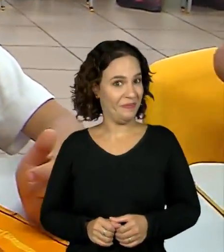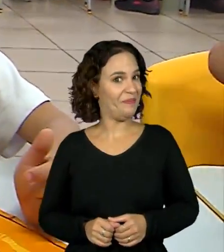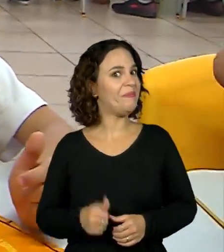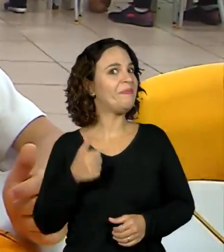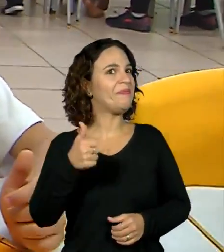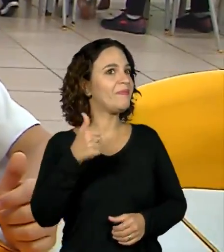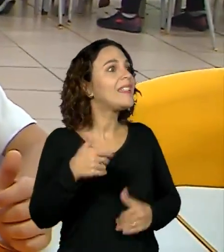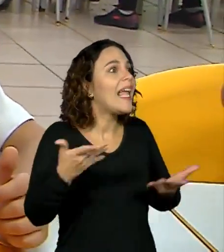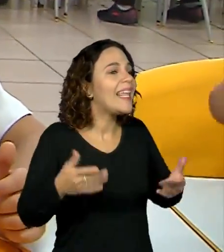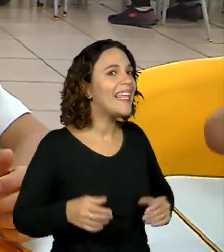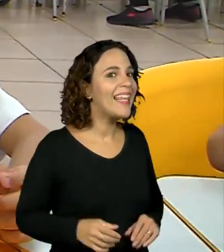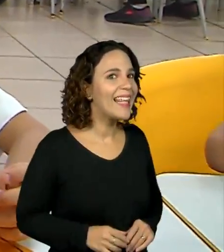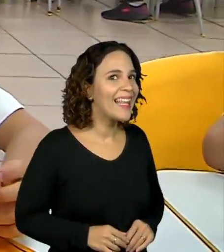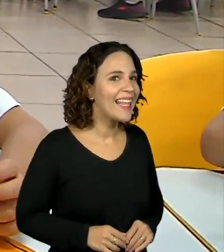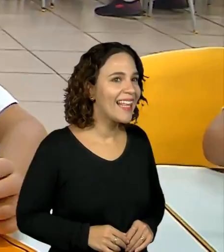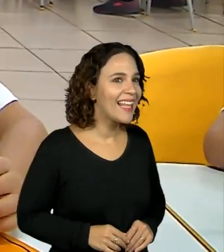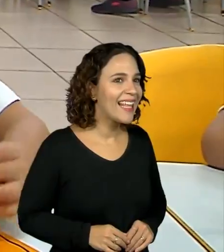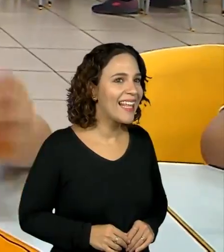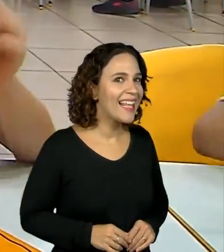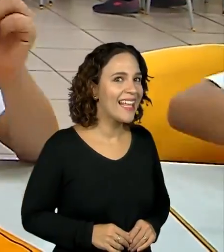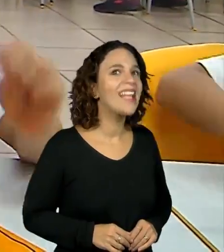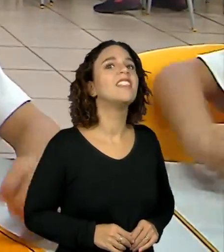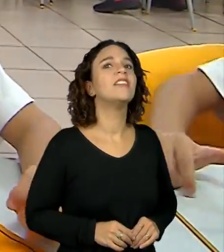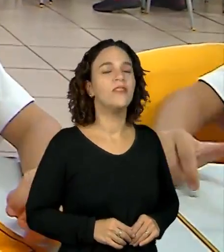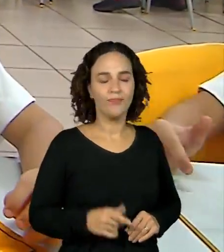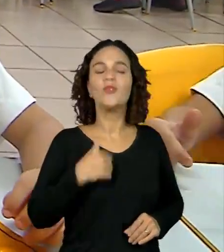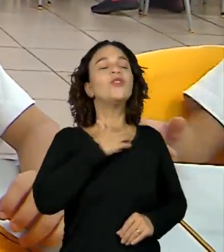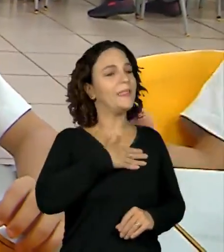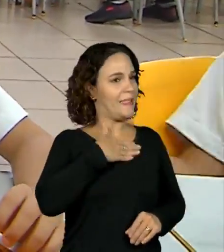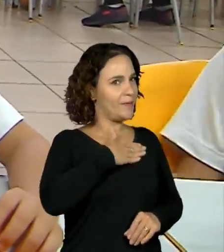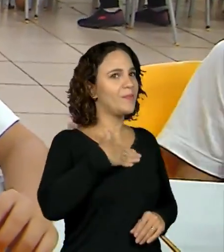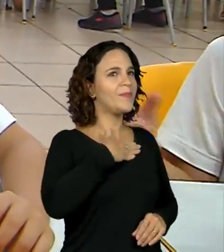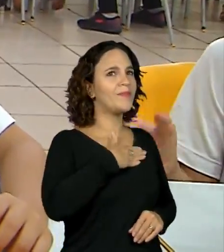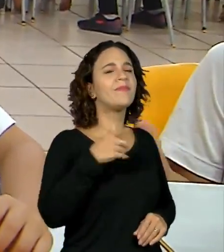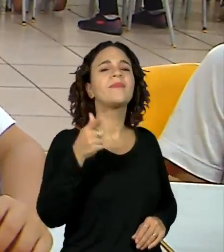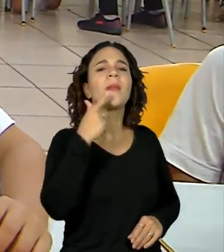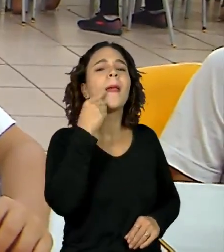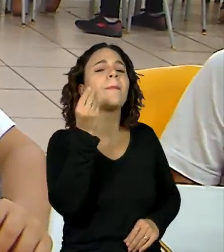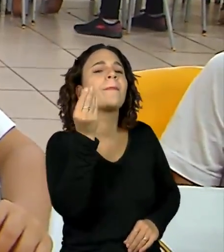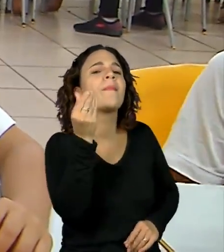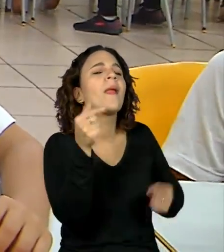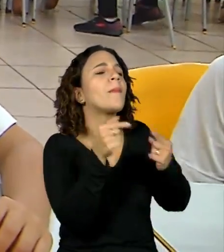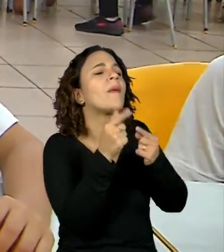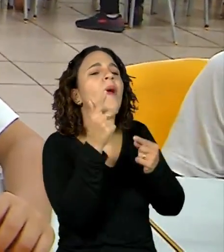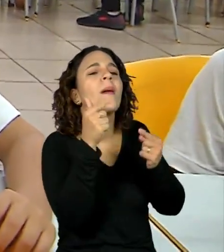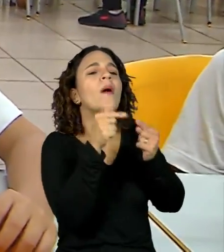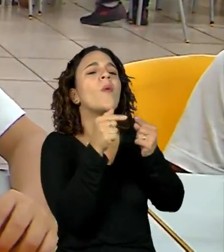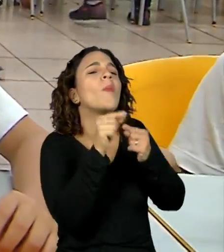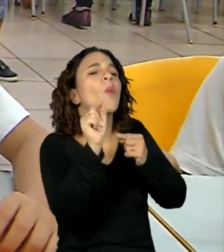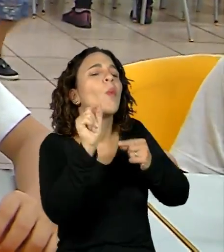E aí? Ótimo, gostei. Tem sabor do quê, a abobrinha?